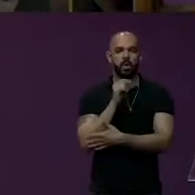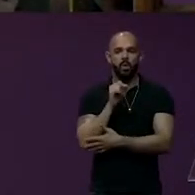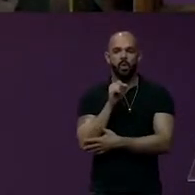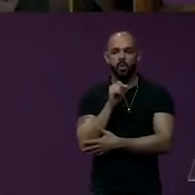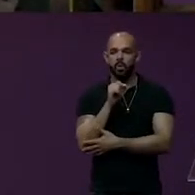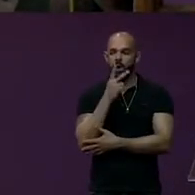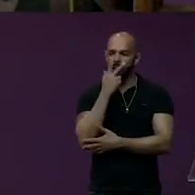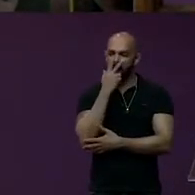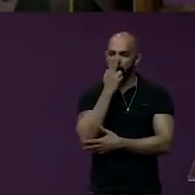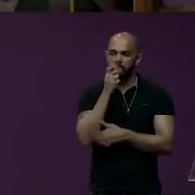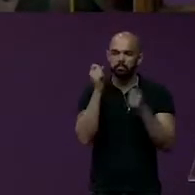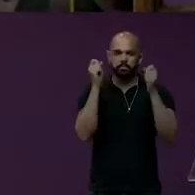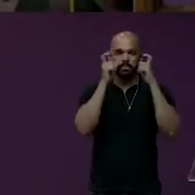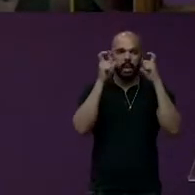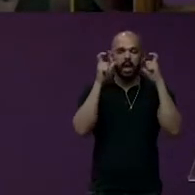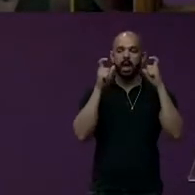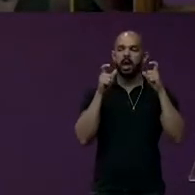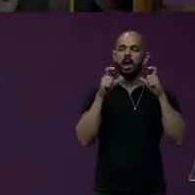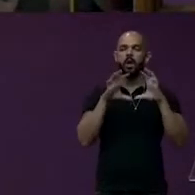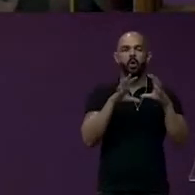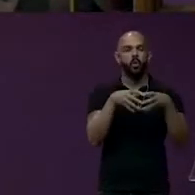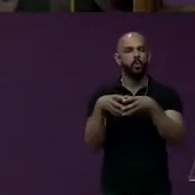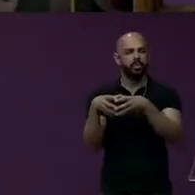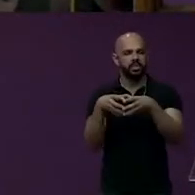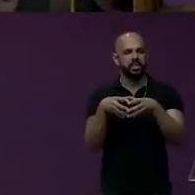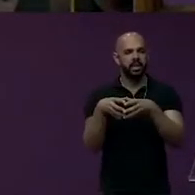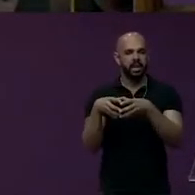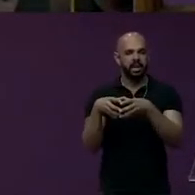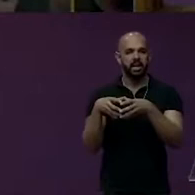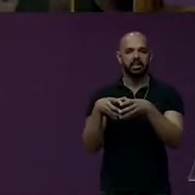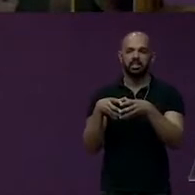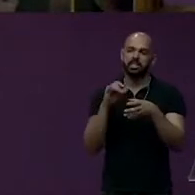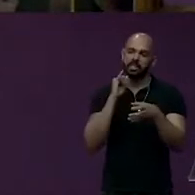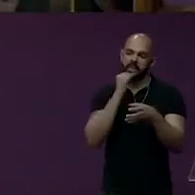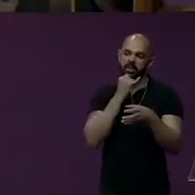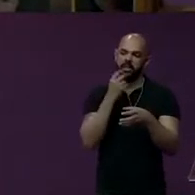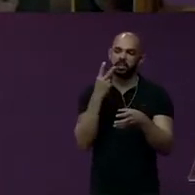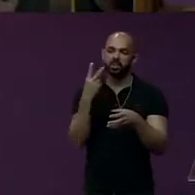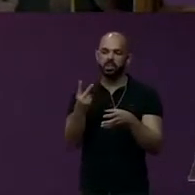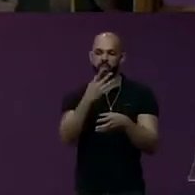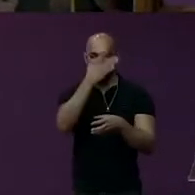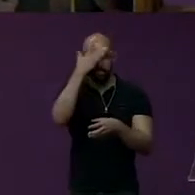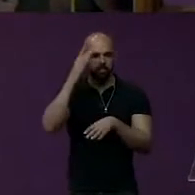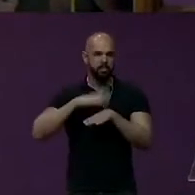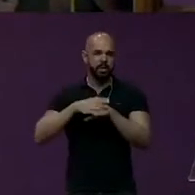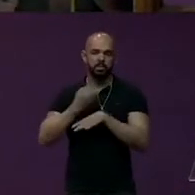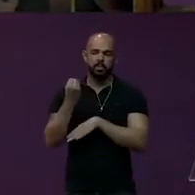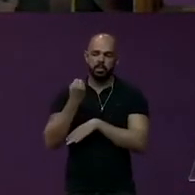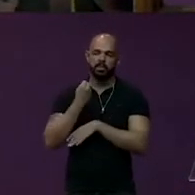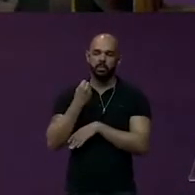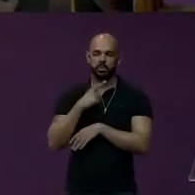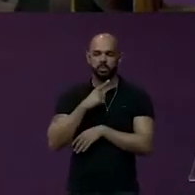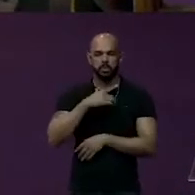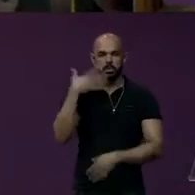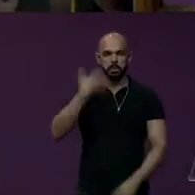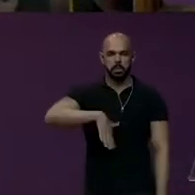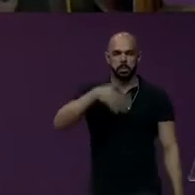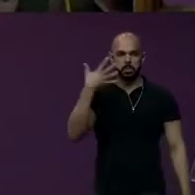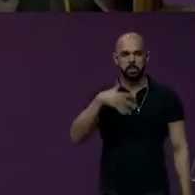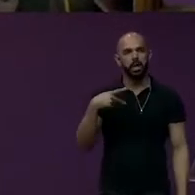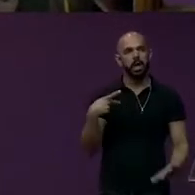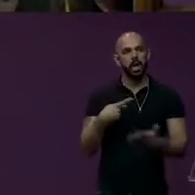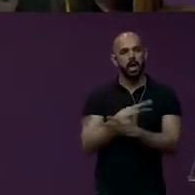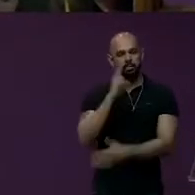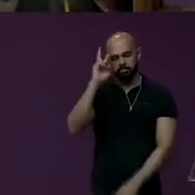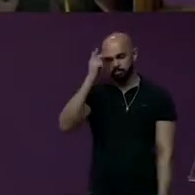alarmaram nossa comunidade, infelizmente, com dois casos de suicídio, um traumático, né, que